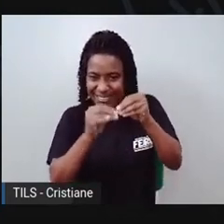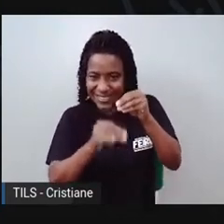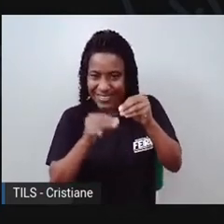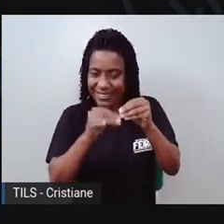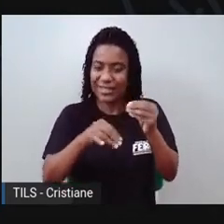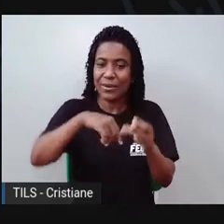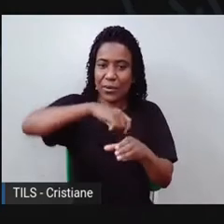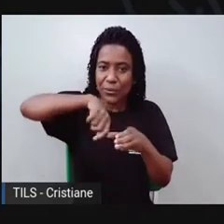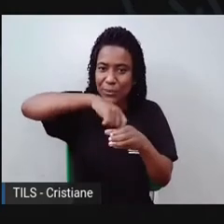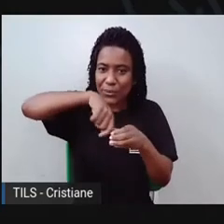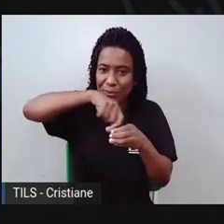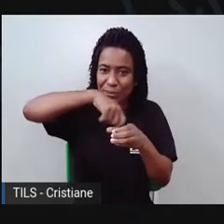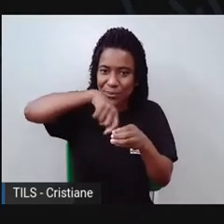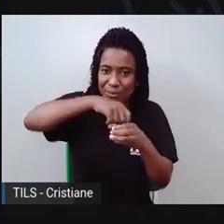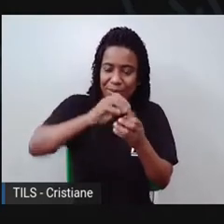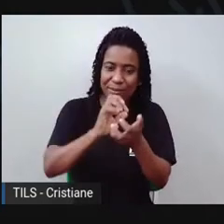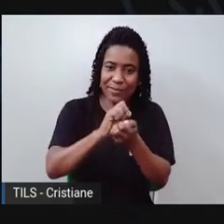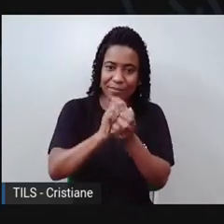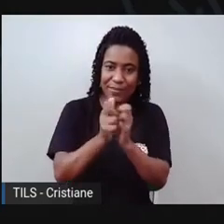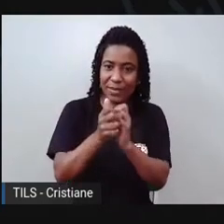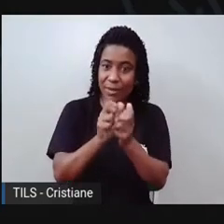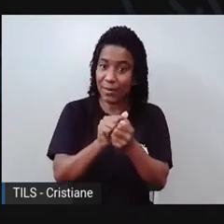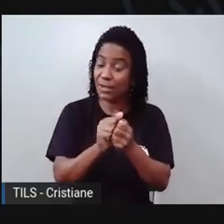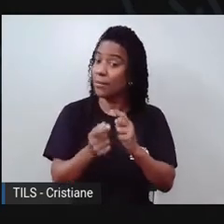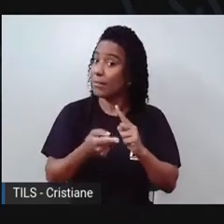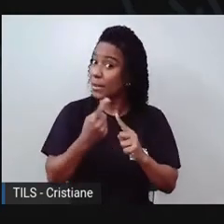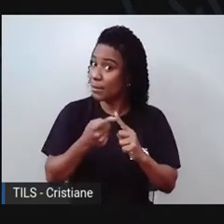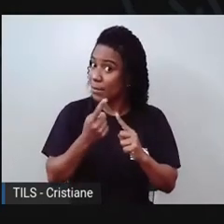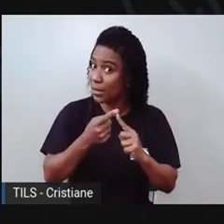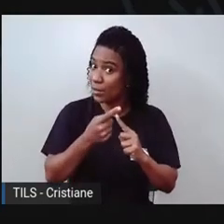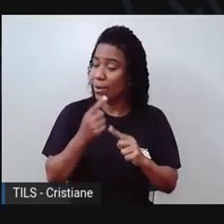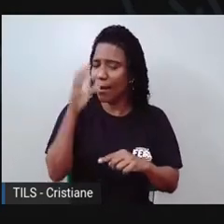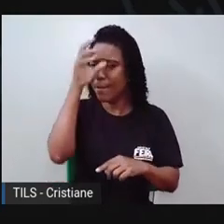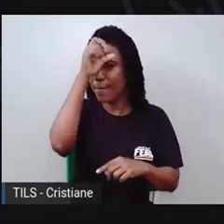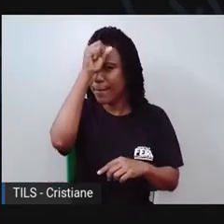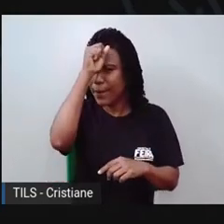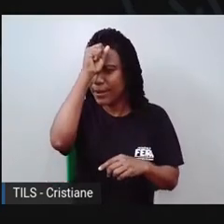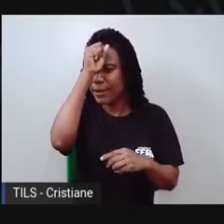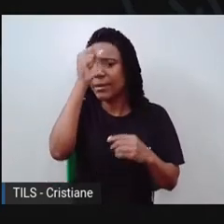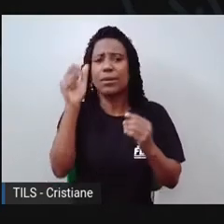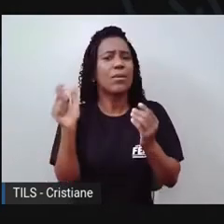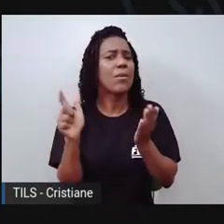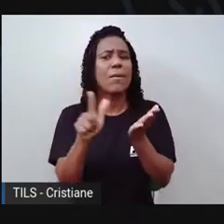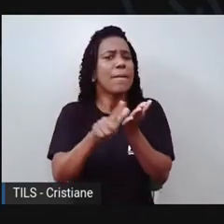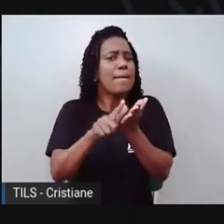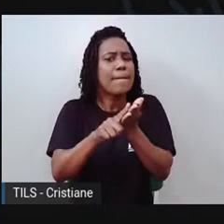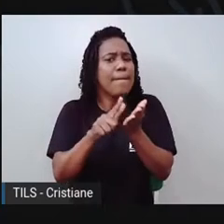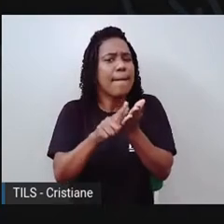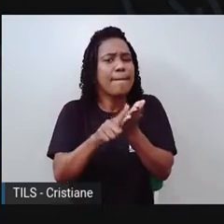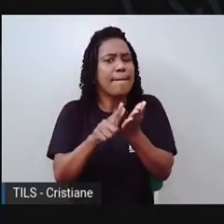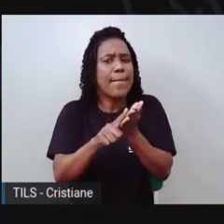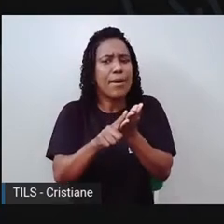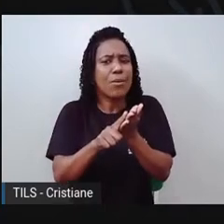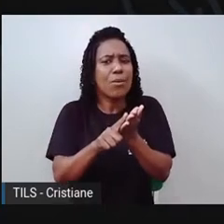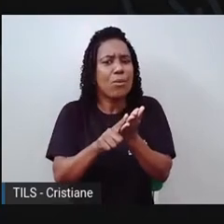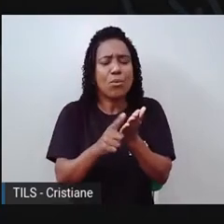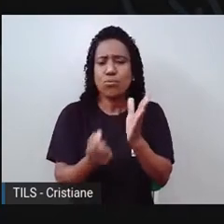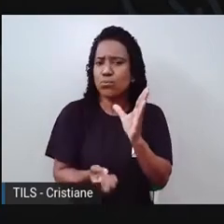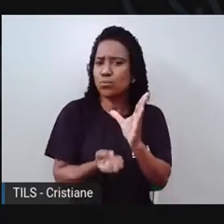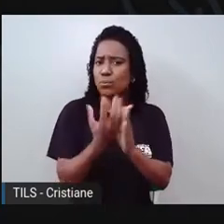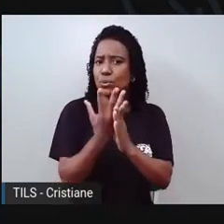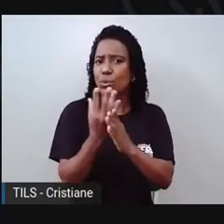gente vai saber uma historinha, a Pro vai contar uma historinha do papel. Você sabe que